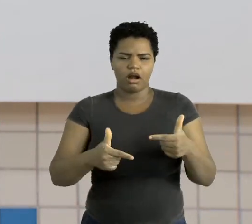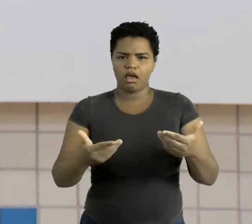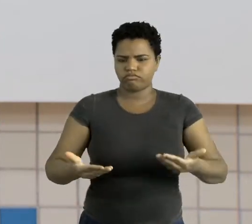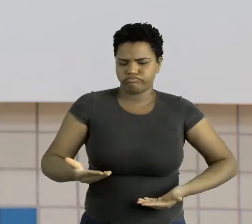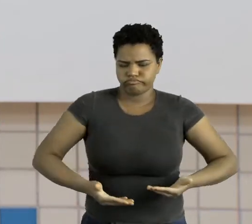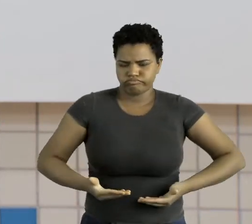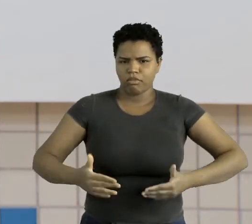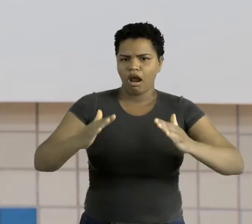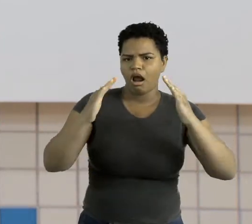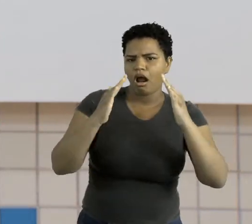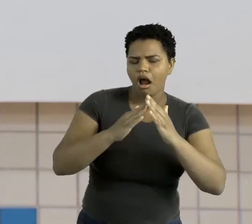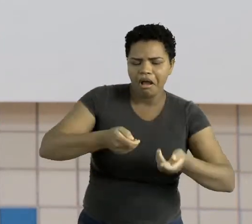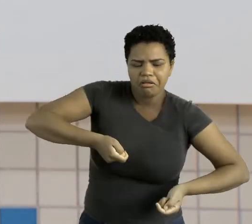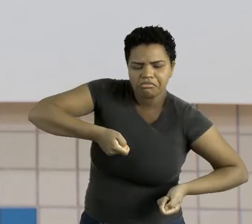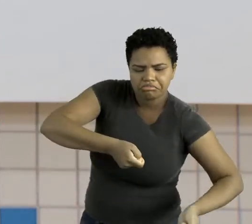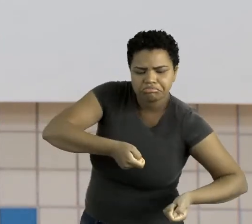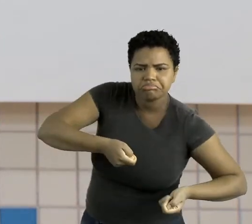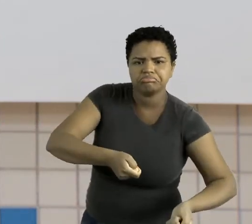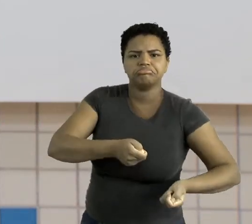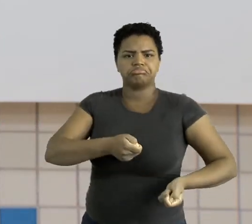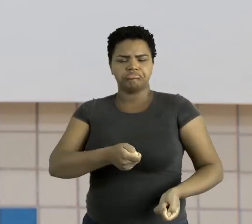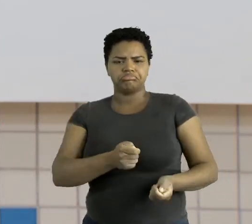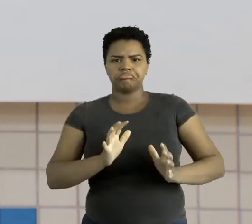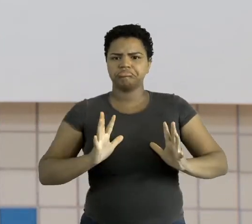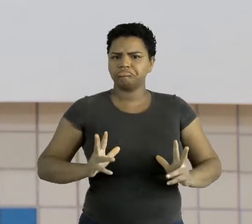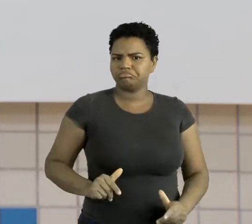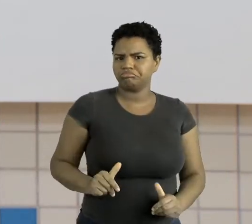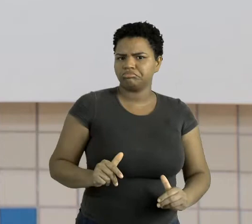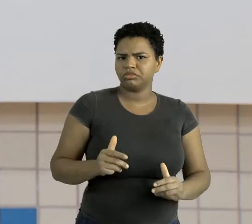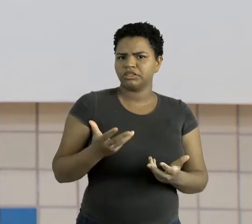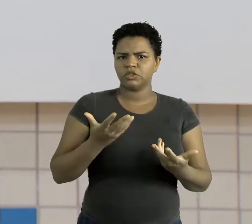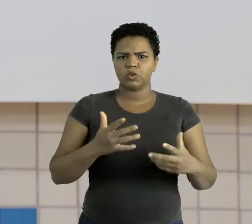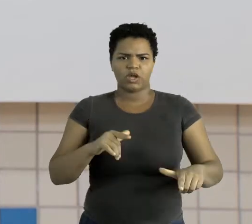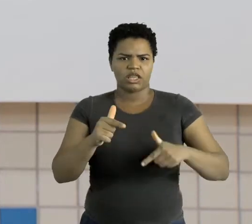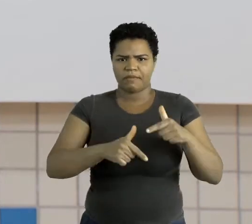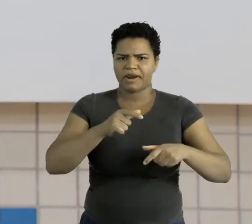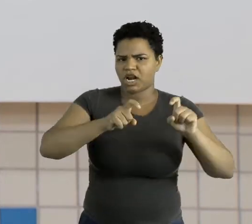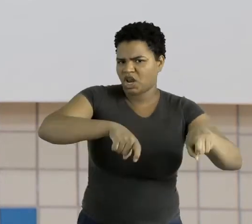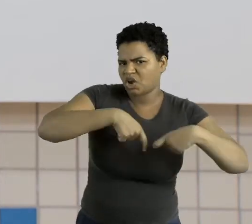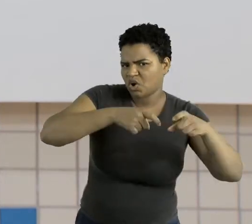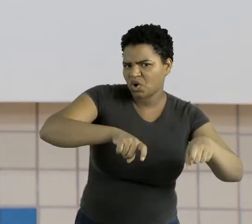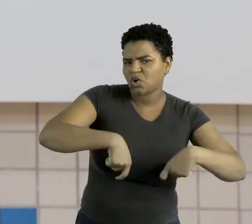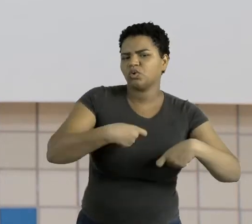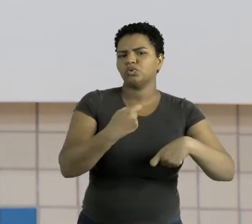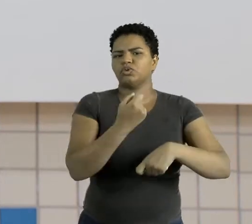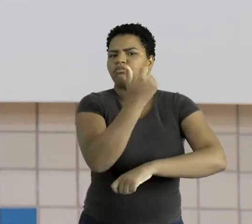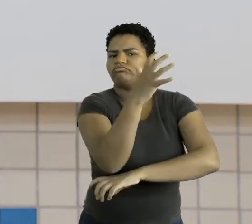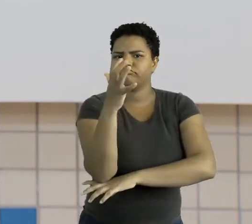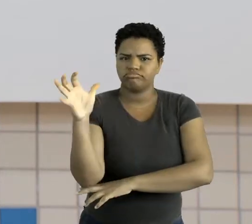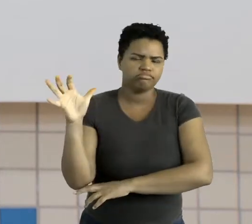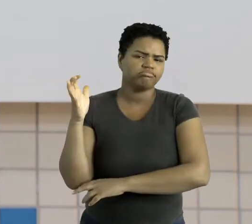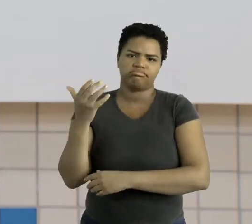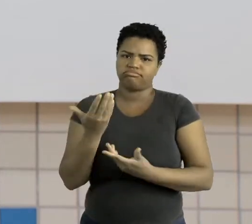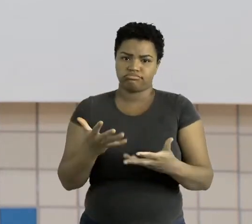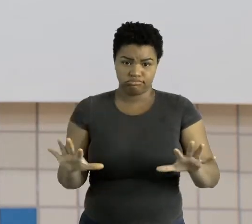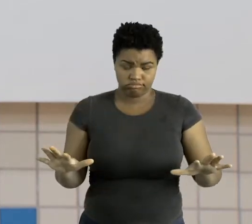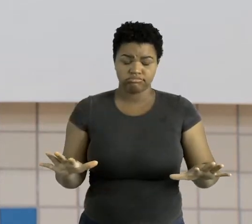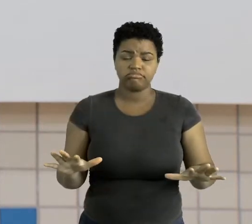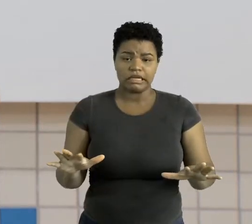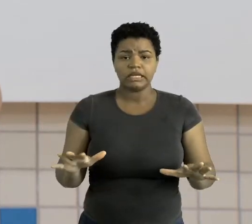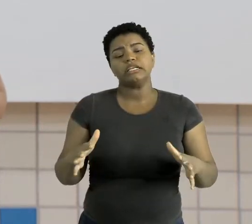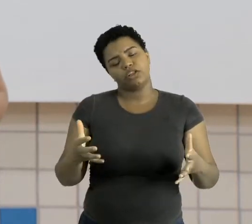queriam limpar a casa, lavar, passar, não queriam trabalhar na roça, nas plantações, então eles compravam